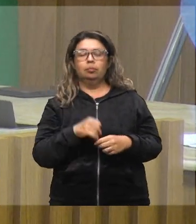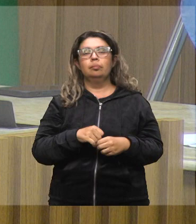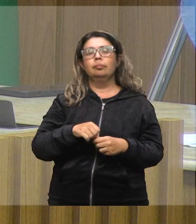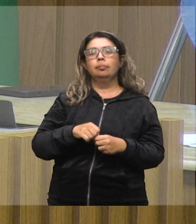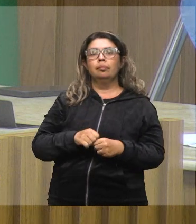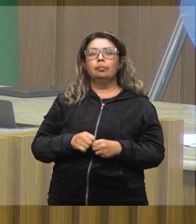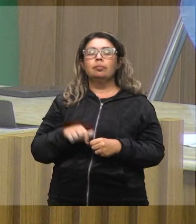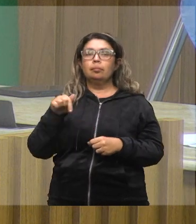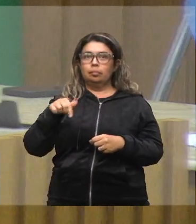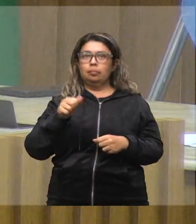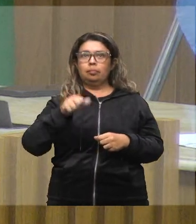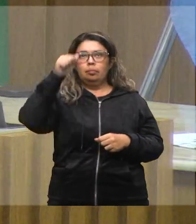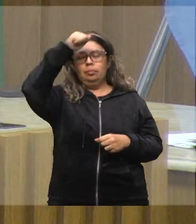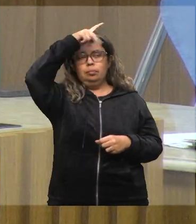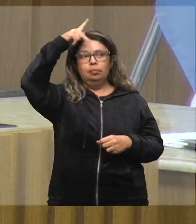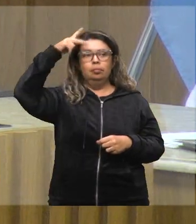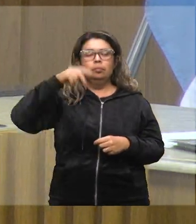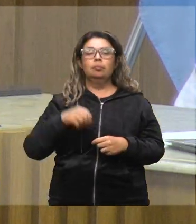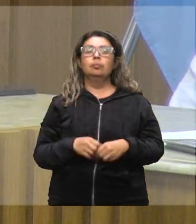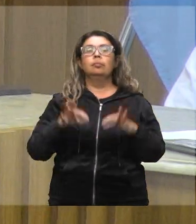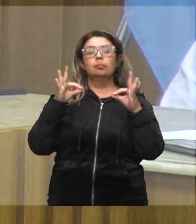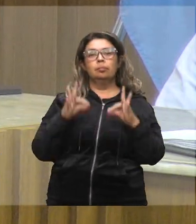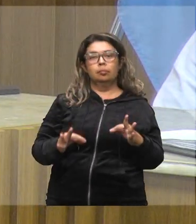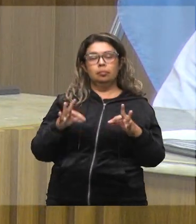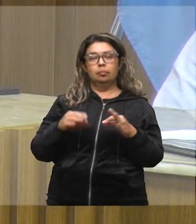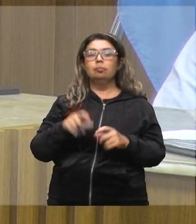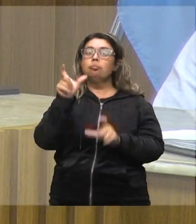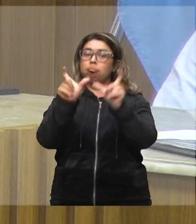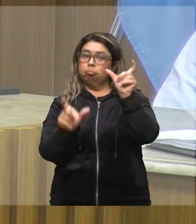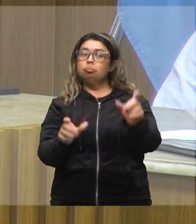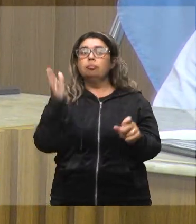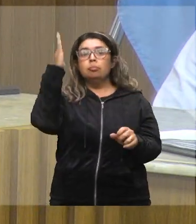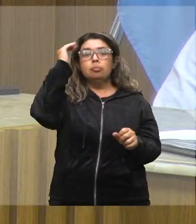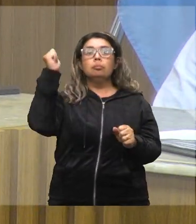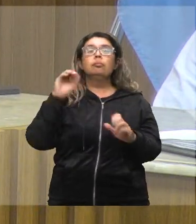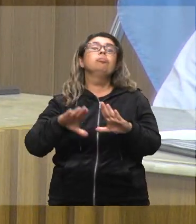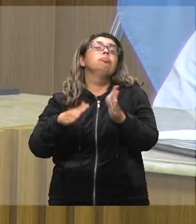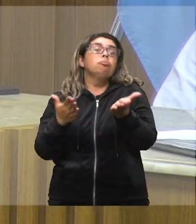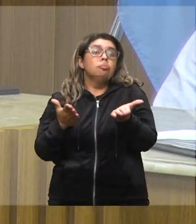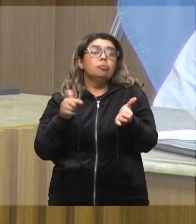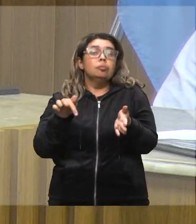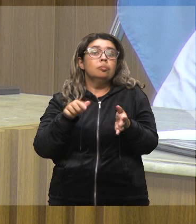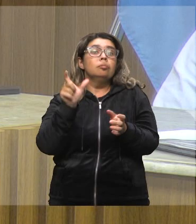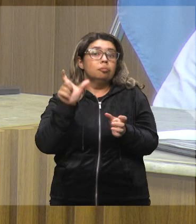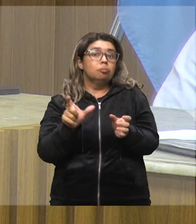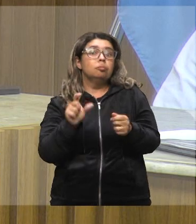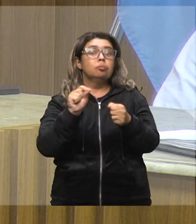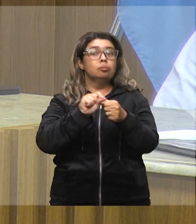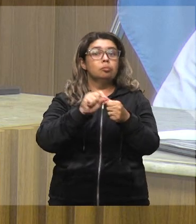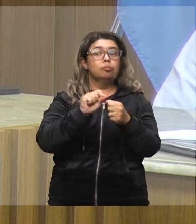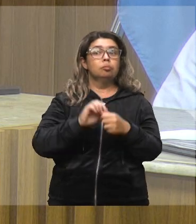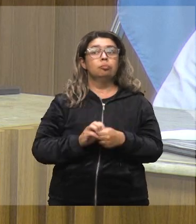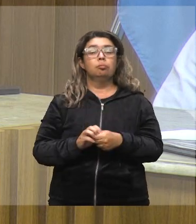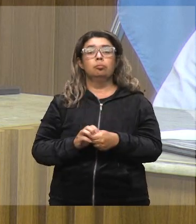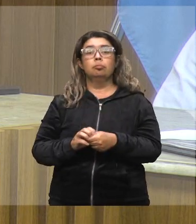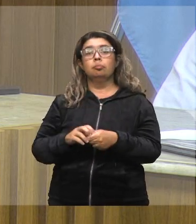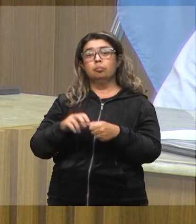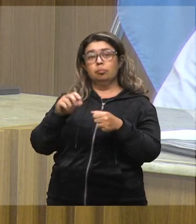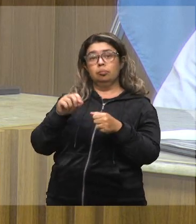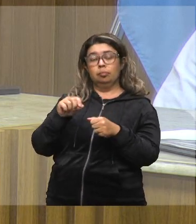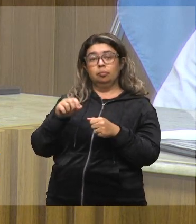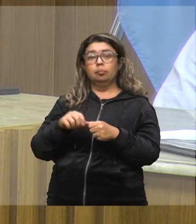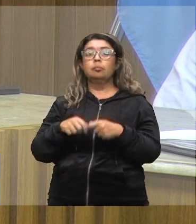administração pública. Então, nada mais justo que a população saiba qual a qualificação técnica dessas pessoas, o que elas fizeram